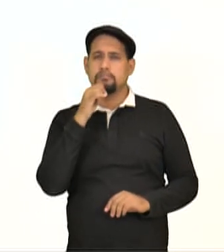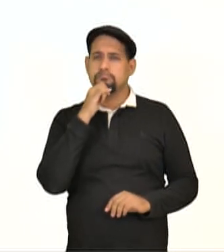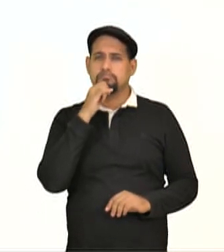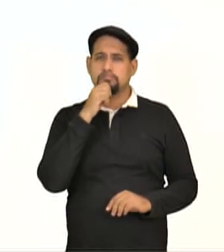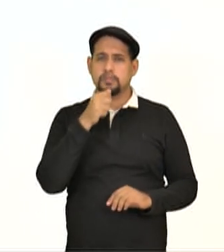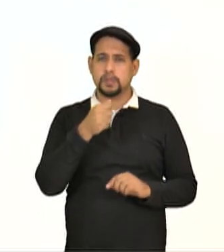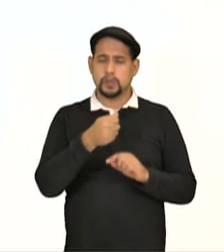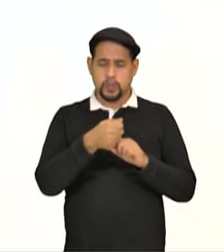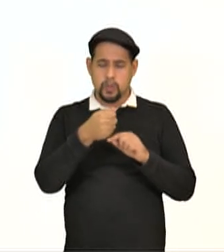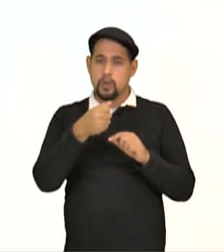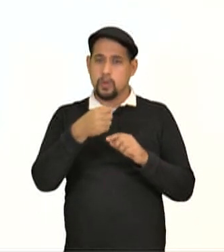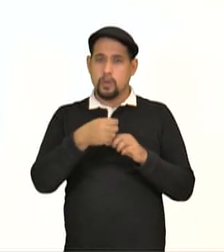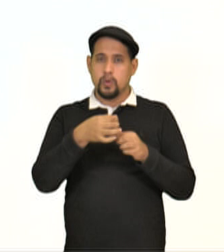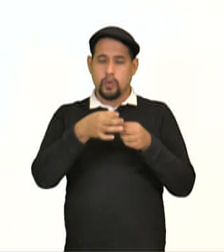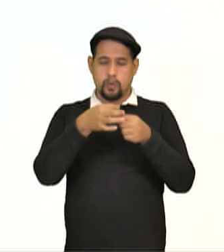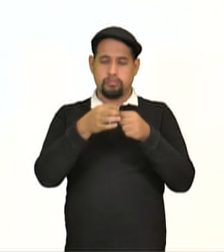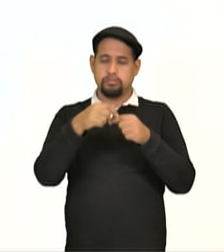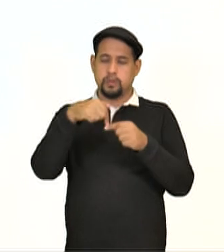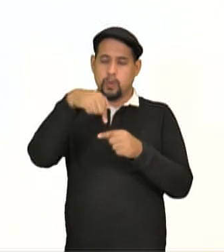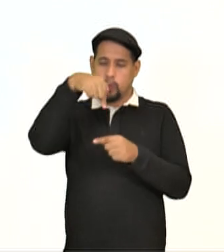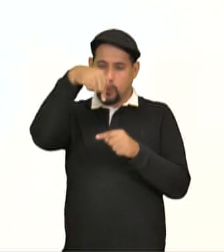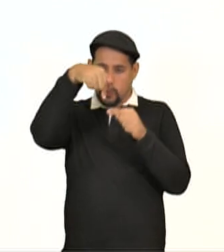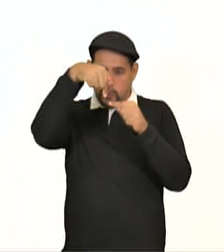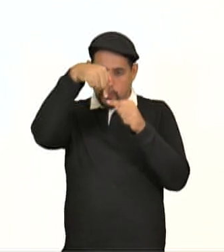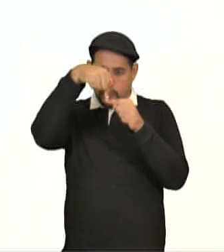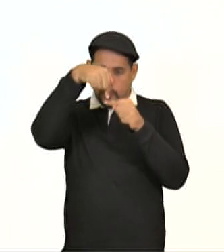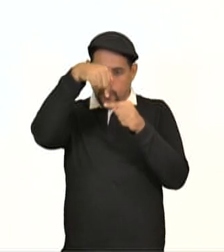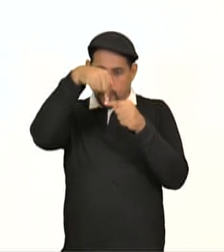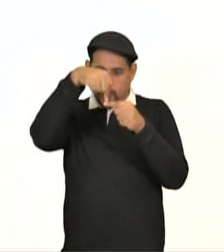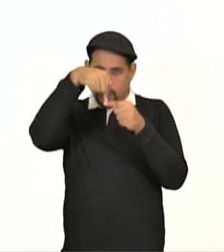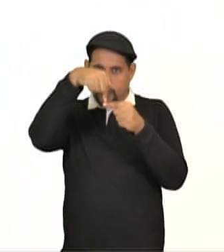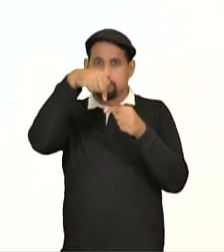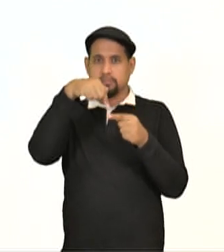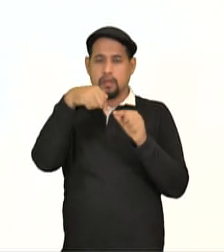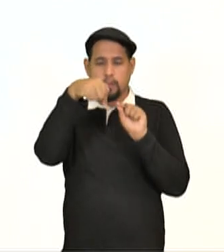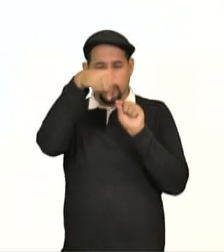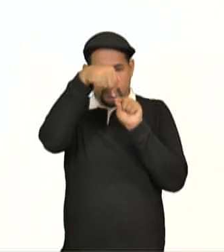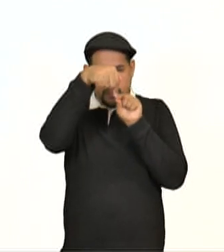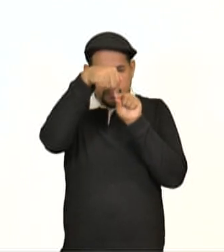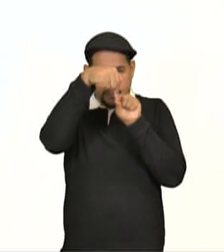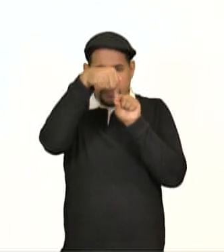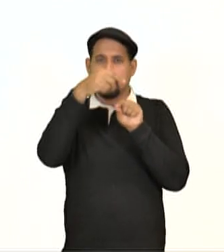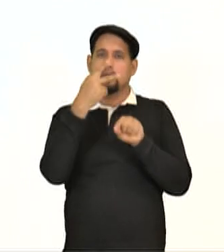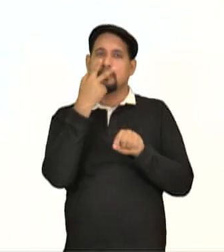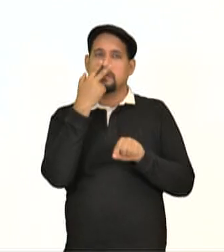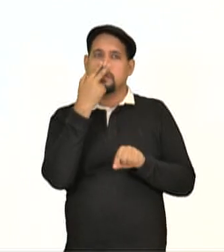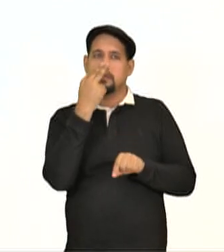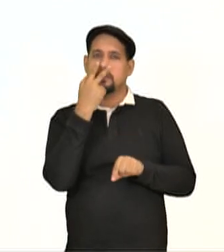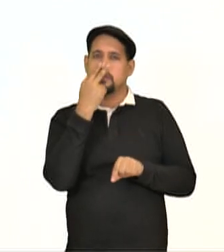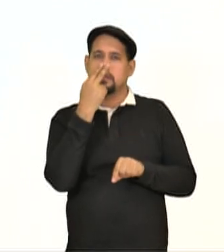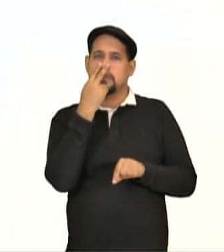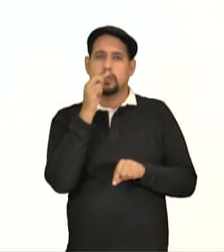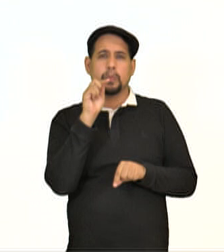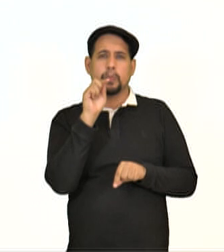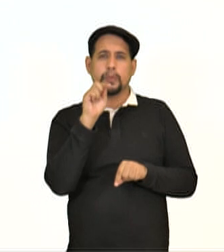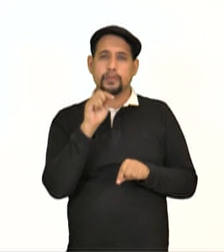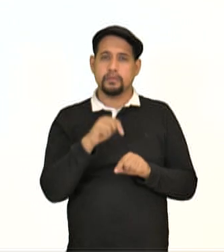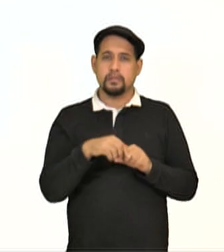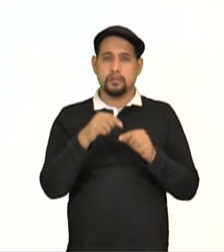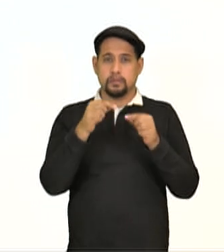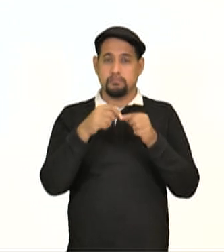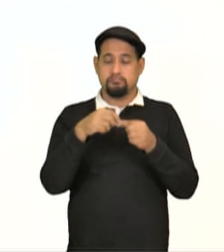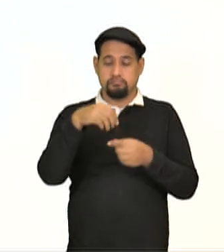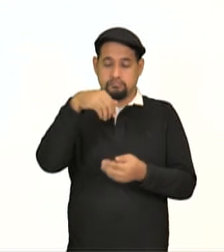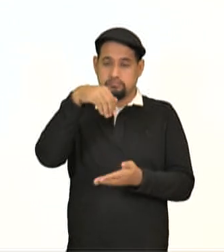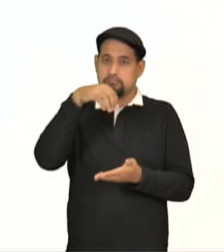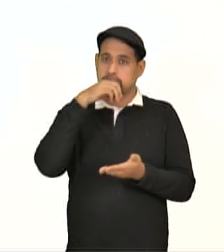aqui, ó, o pezinho, o fundo do pé da cadeira aqui, ó, encostado no chão, vai me dar uma ideia de ponto, né? Então, onde os pés da cadeira